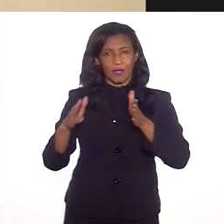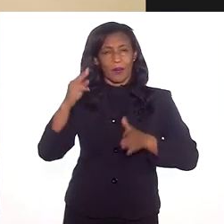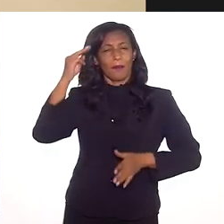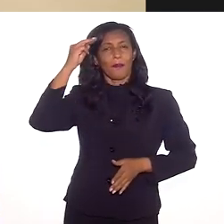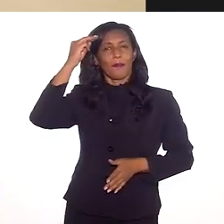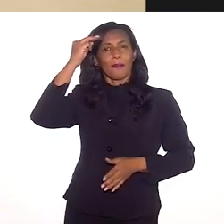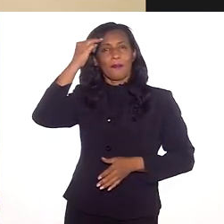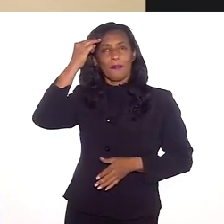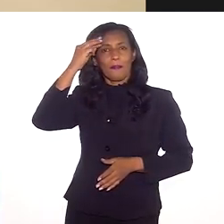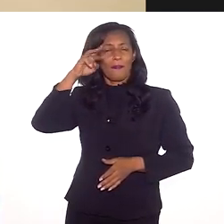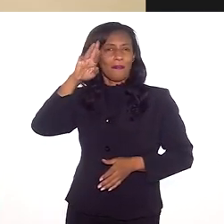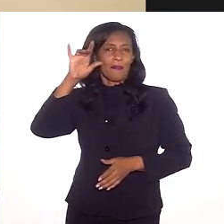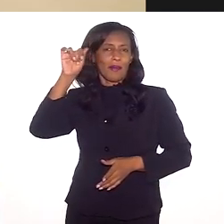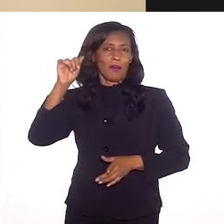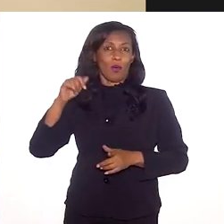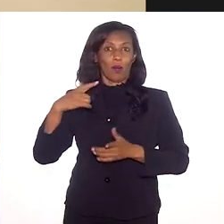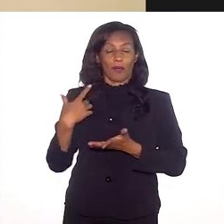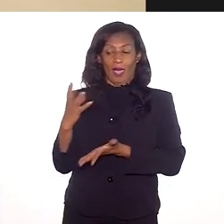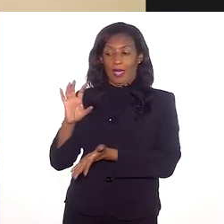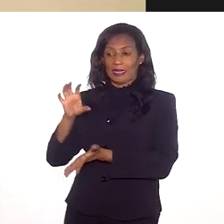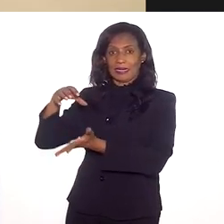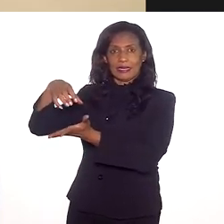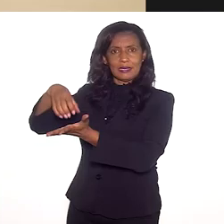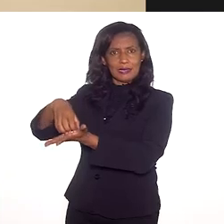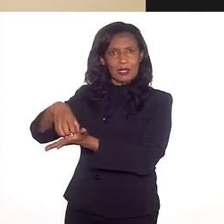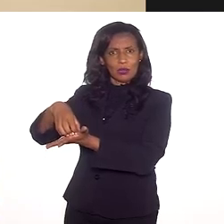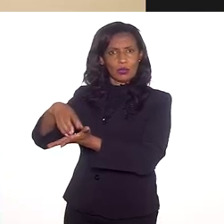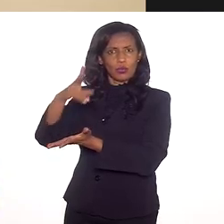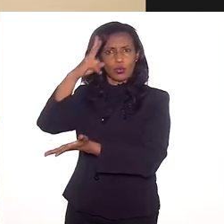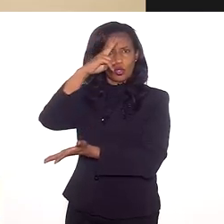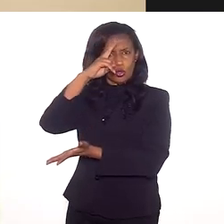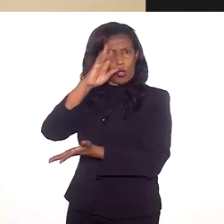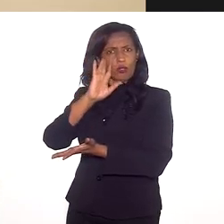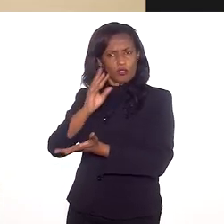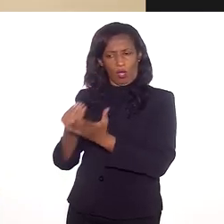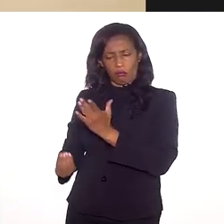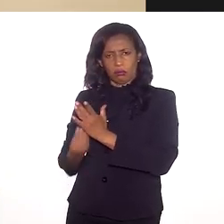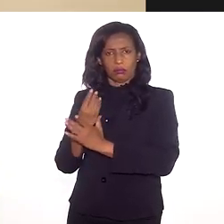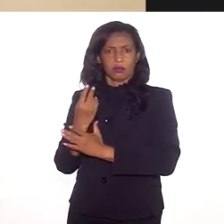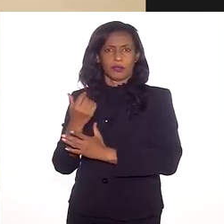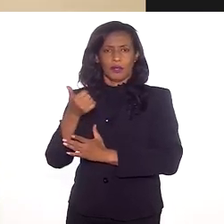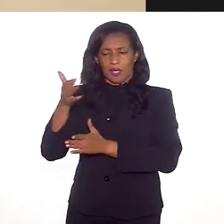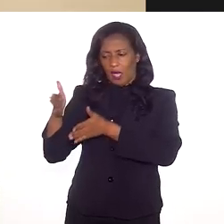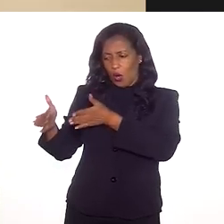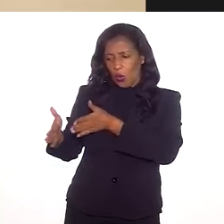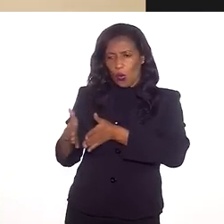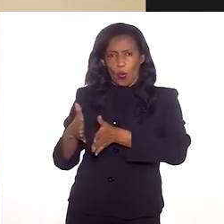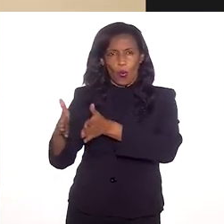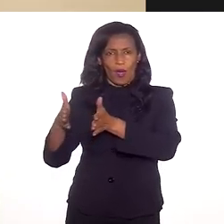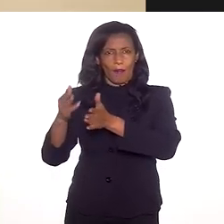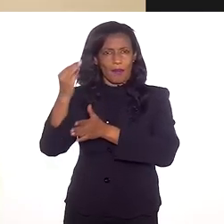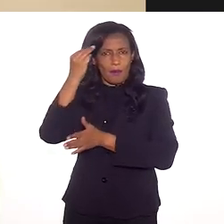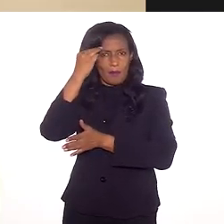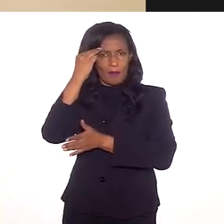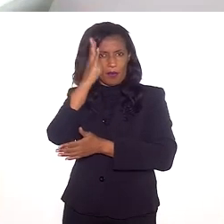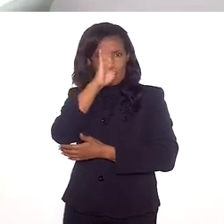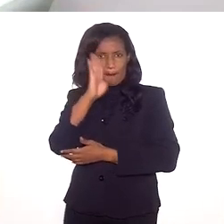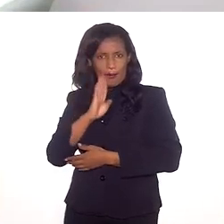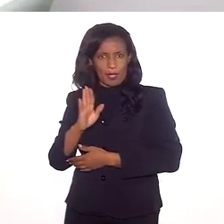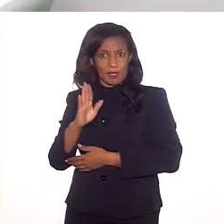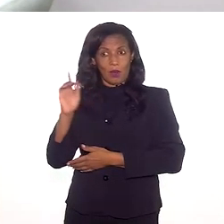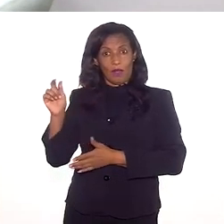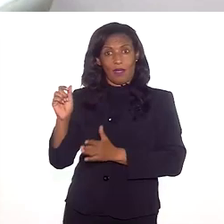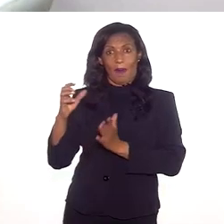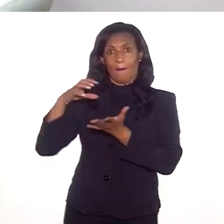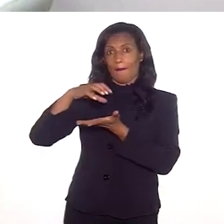de identificação dos centros históricos do Rio de Janeiro. A gente lançou o primeiro, né, que é o Caminhos do Brasil Memória, Centro Histórico